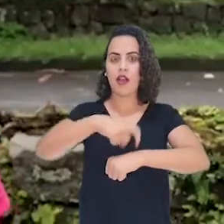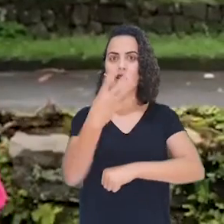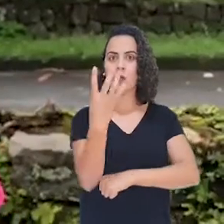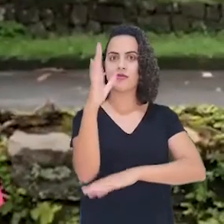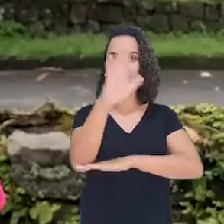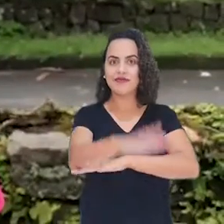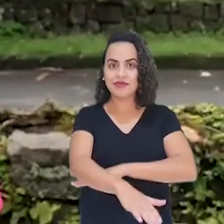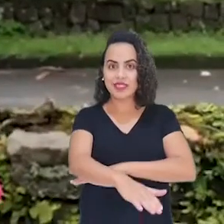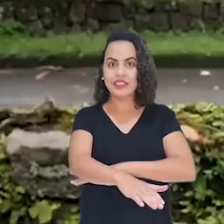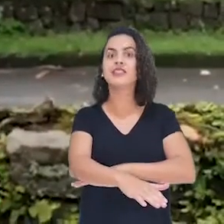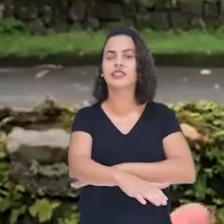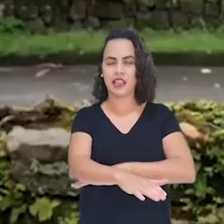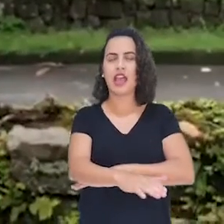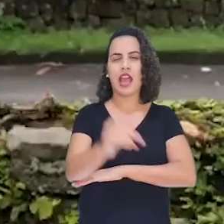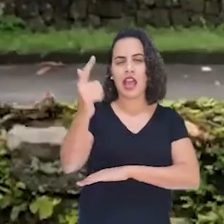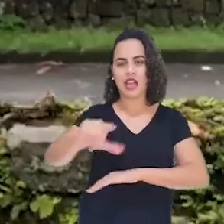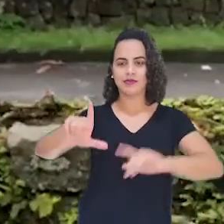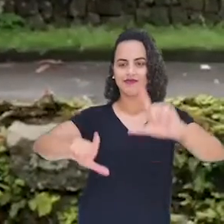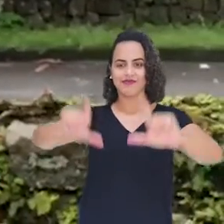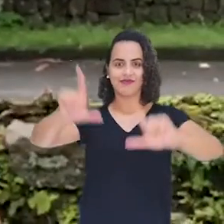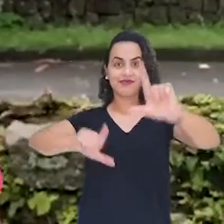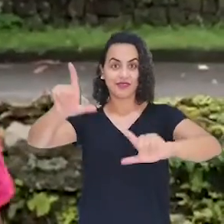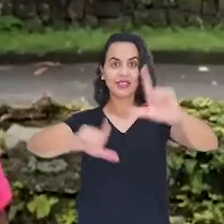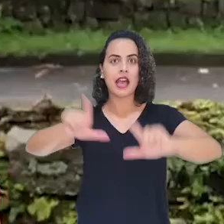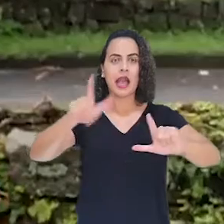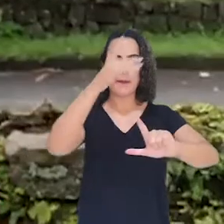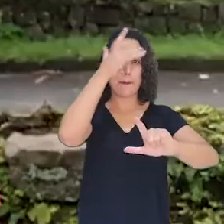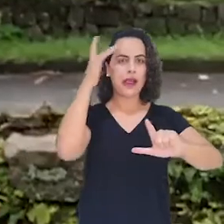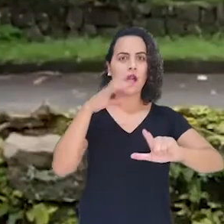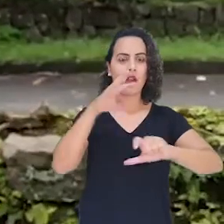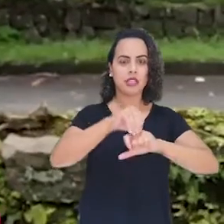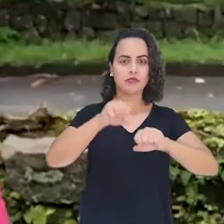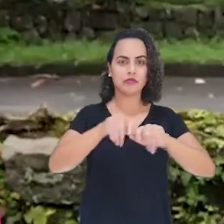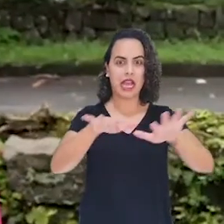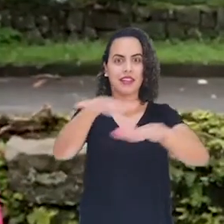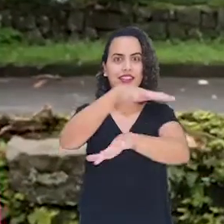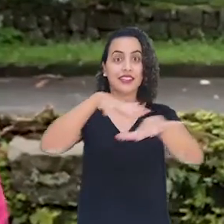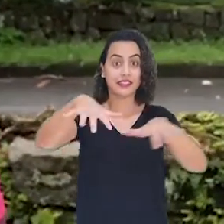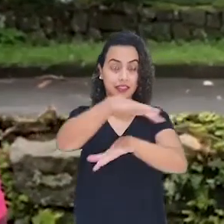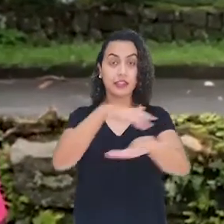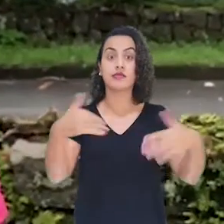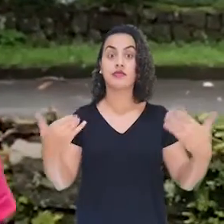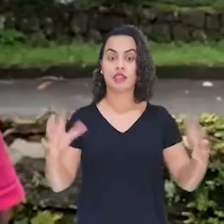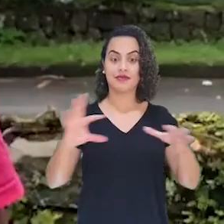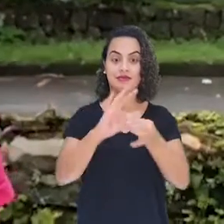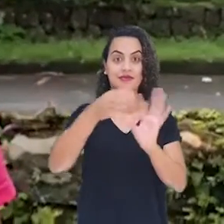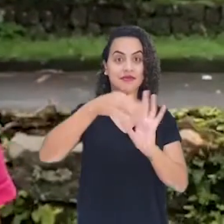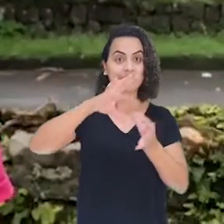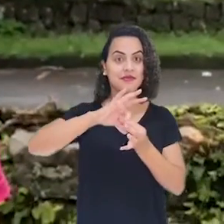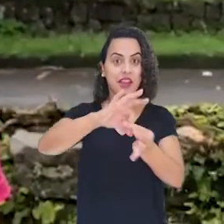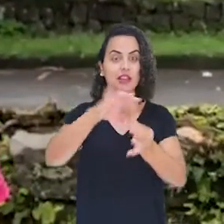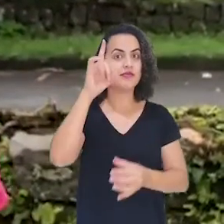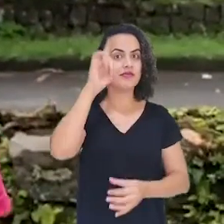às 16 horas mais um episódio dessa iniciativa que está dando o que falar. Então Ciência e Cultura